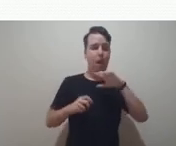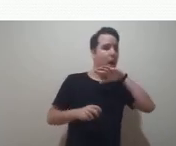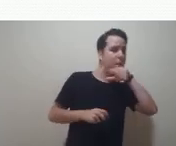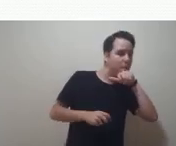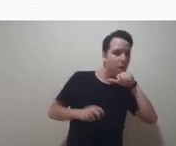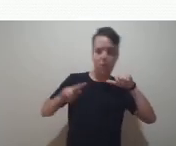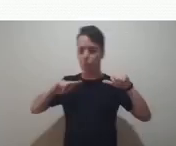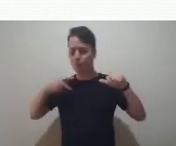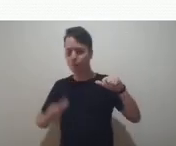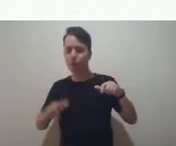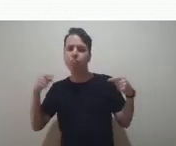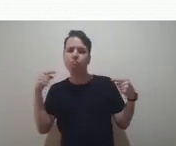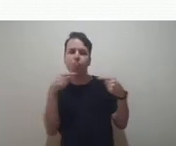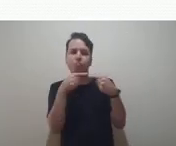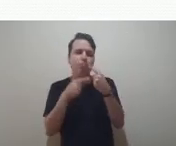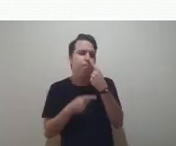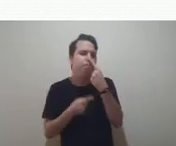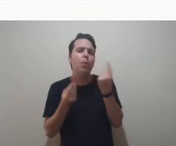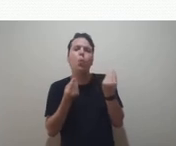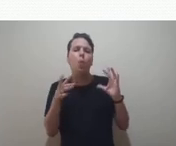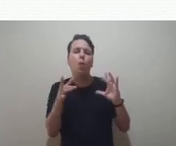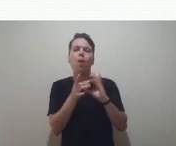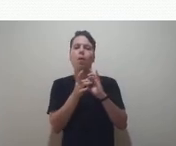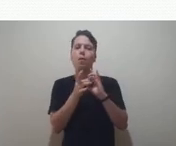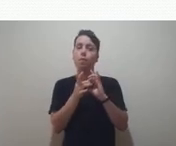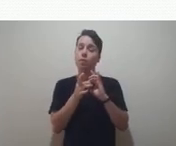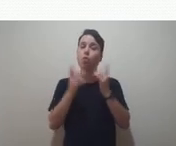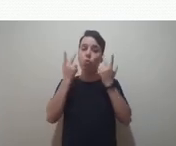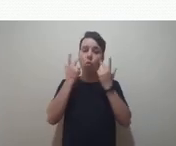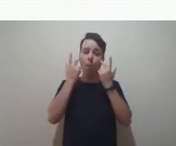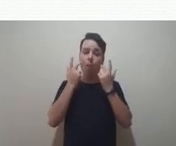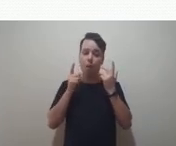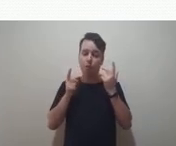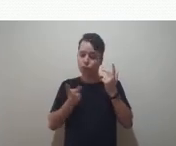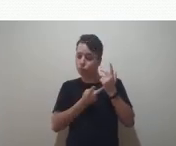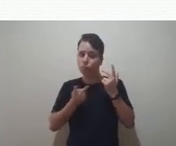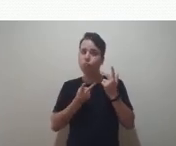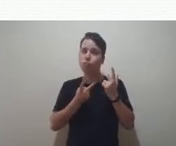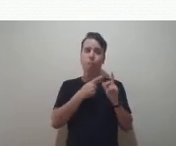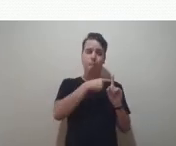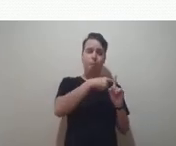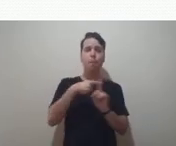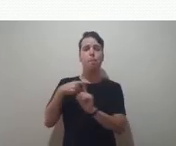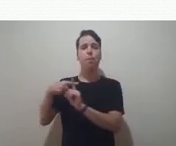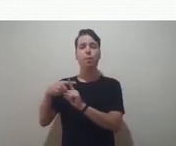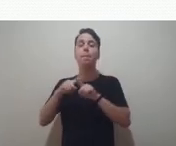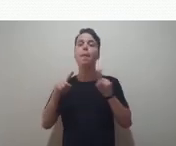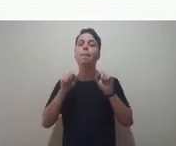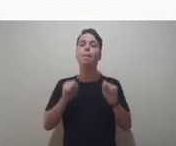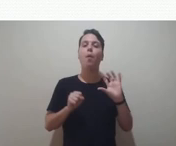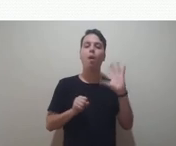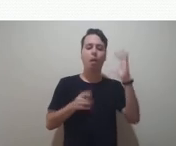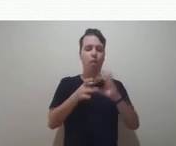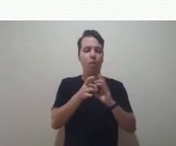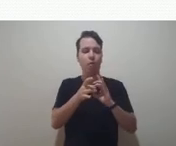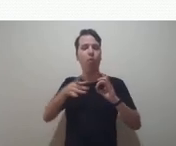que geralmente é benéfico para todas as espécies envolvidas. Porém, podem ocorrer situações em que há